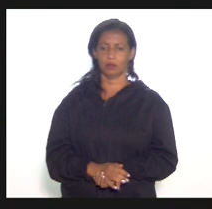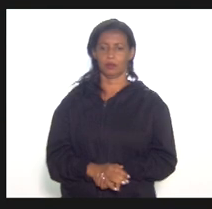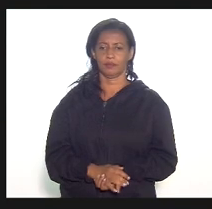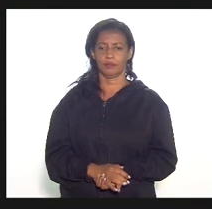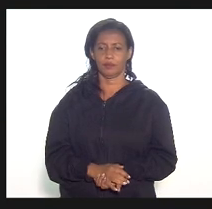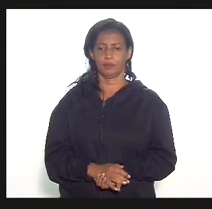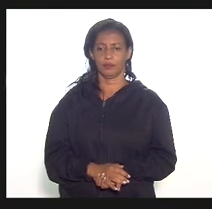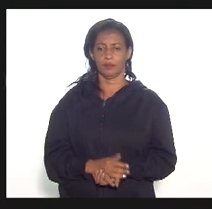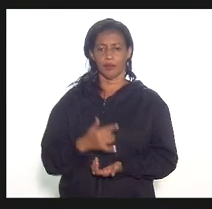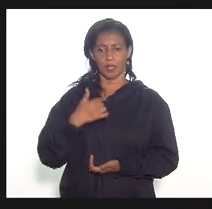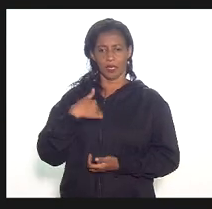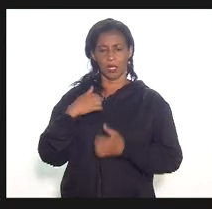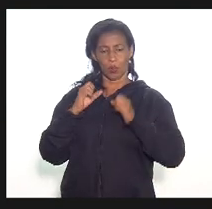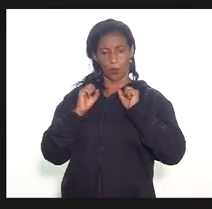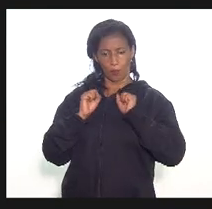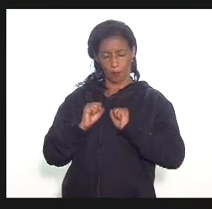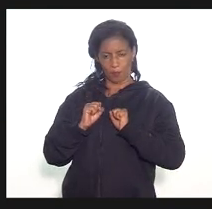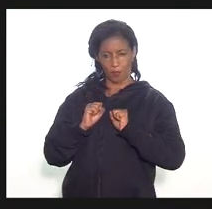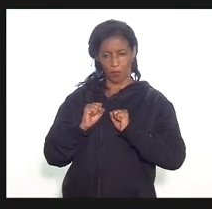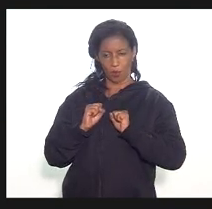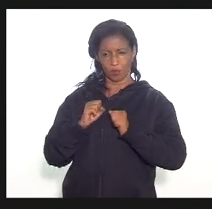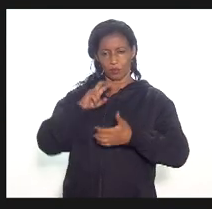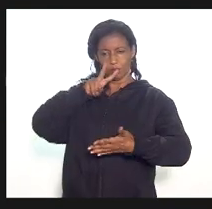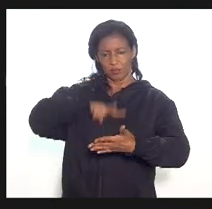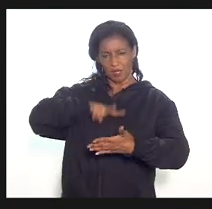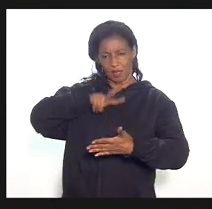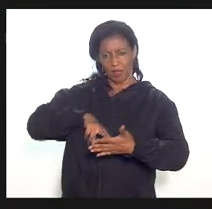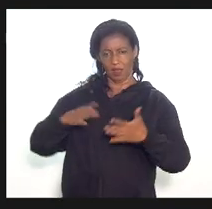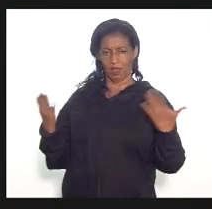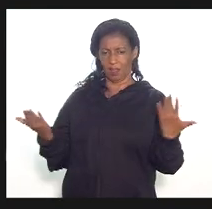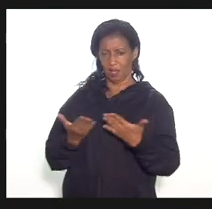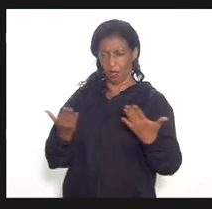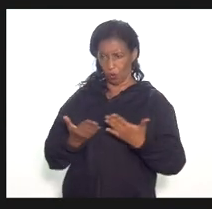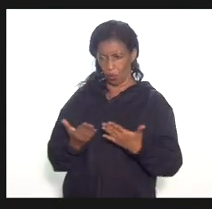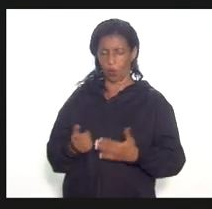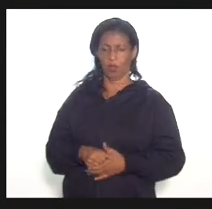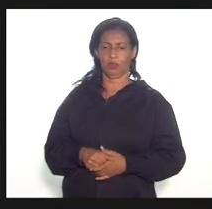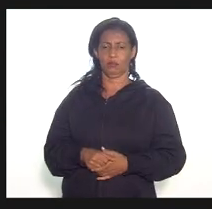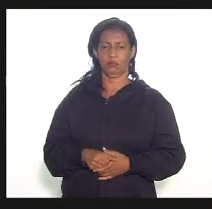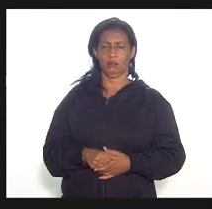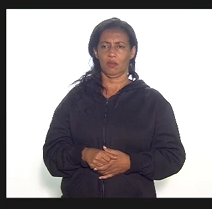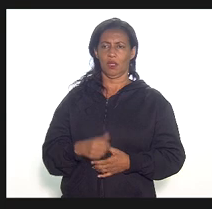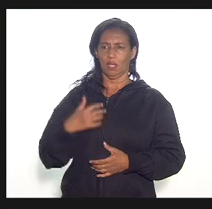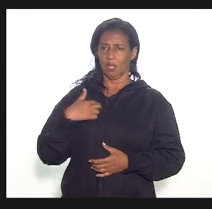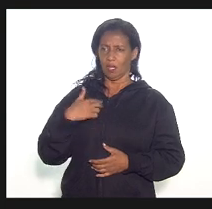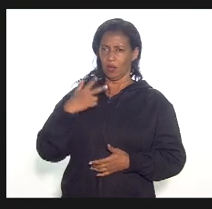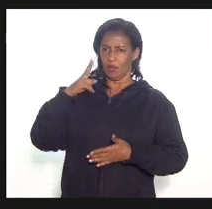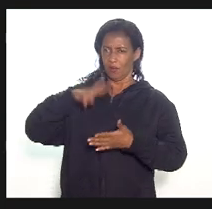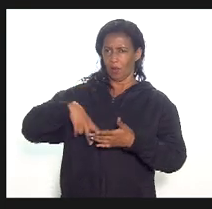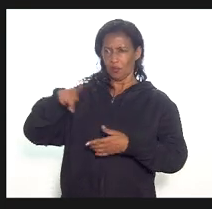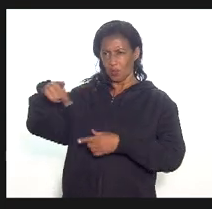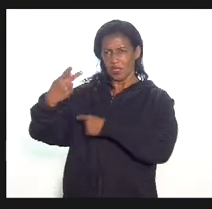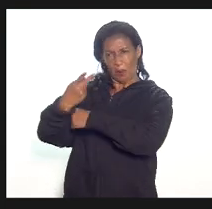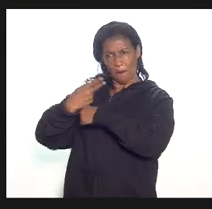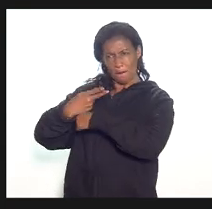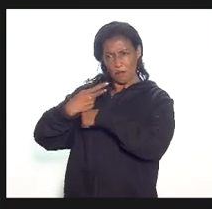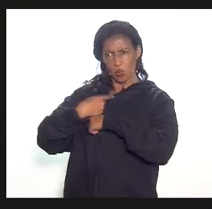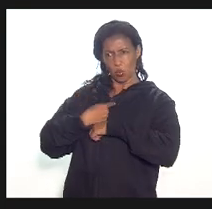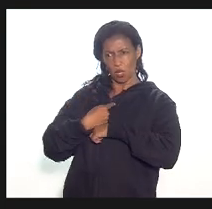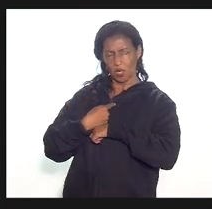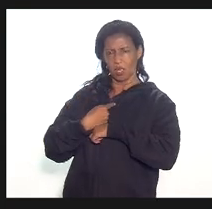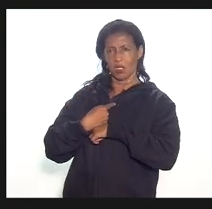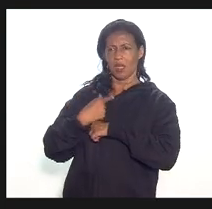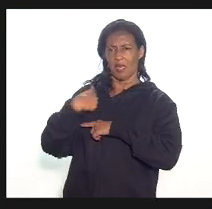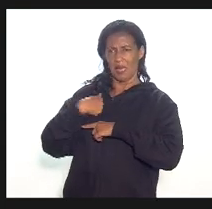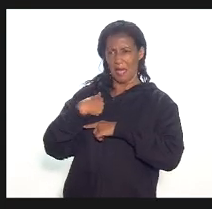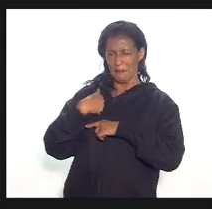e eu faço questão de lê-las agora e eu faço questão de dizer para você que tem me procurado que a